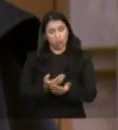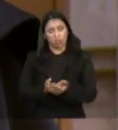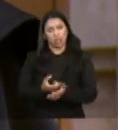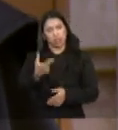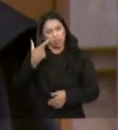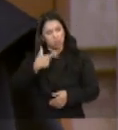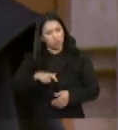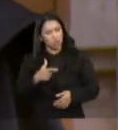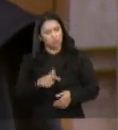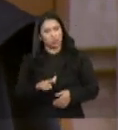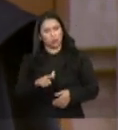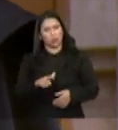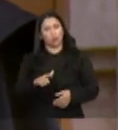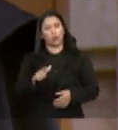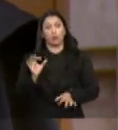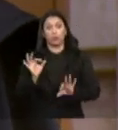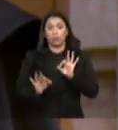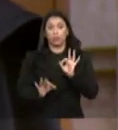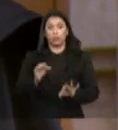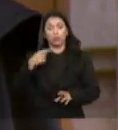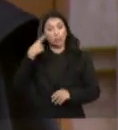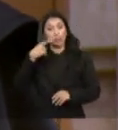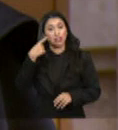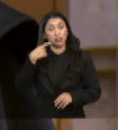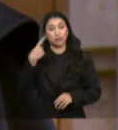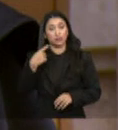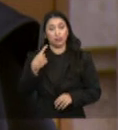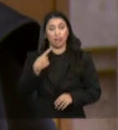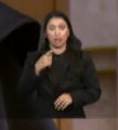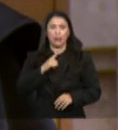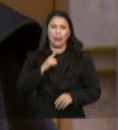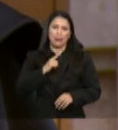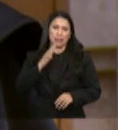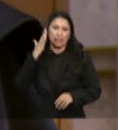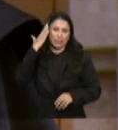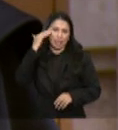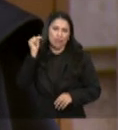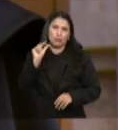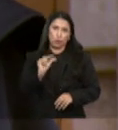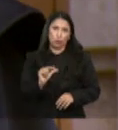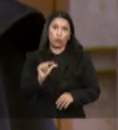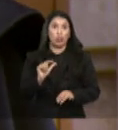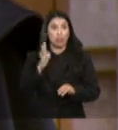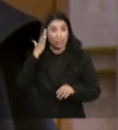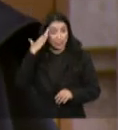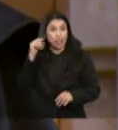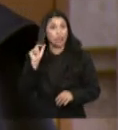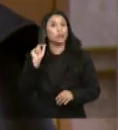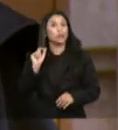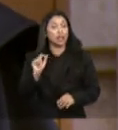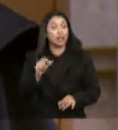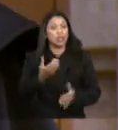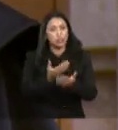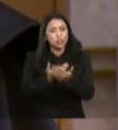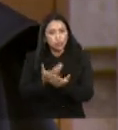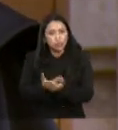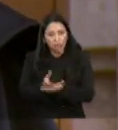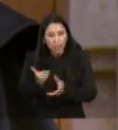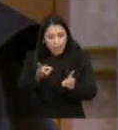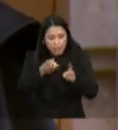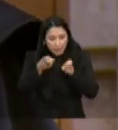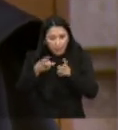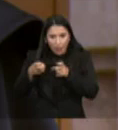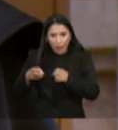fraco jurista mesquinho advogado pouco mais cedo que saber estudar saber como se estuda e saber que